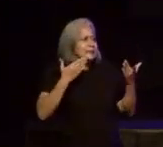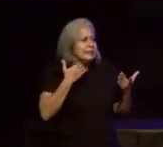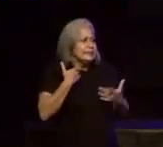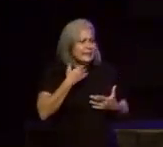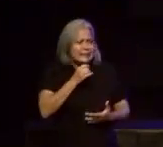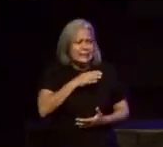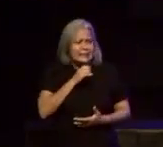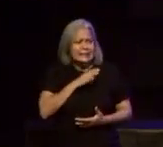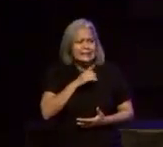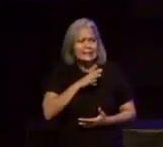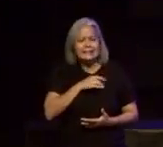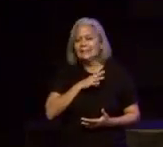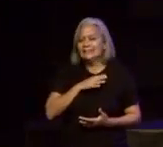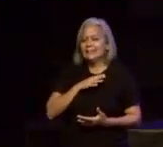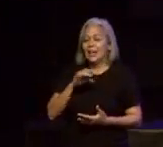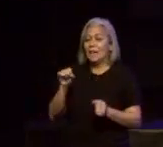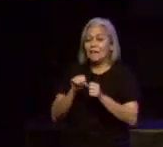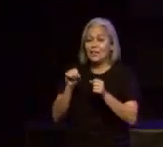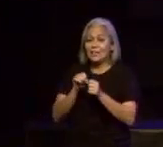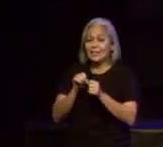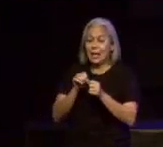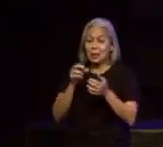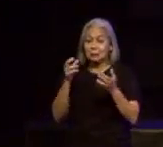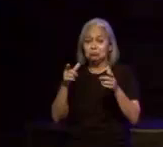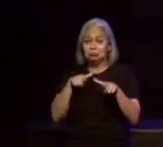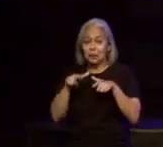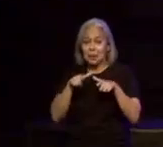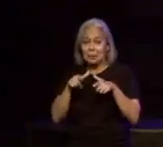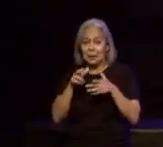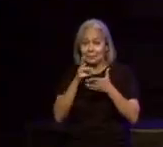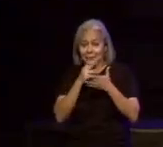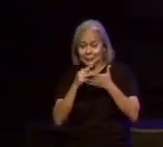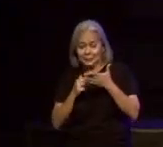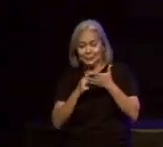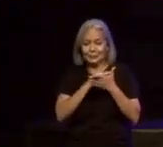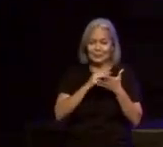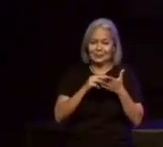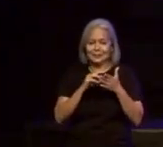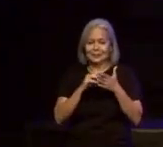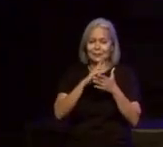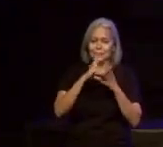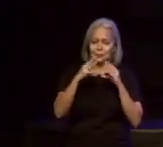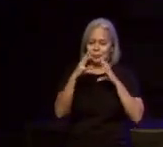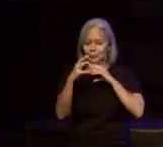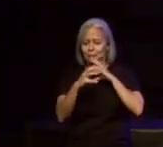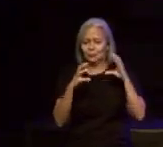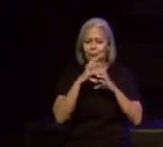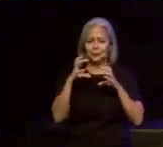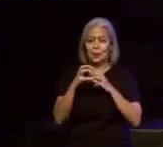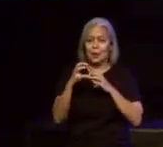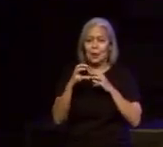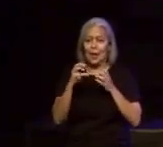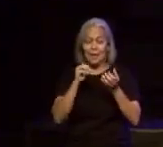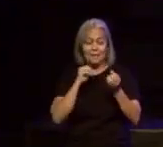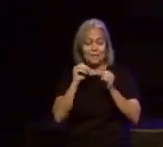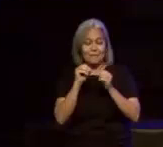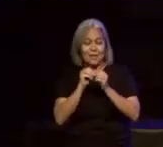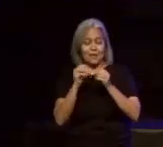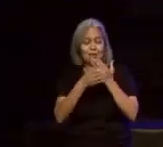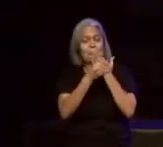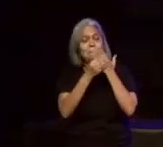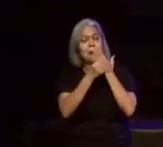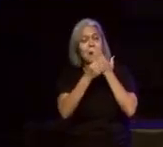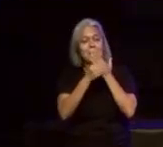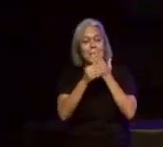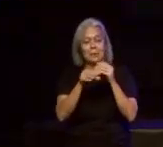aqui da igreja que fez um trabalho muito bonito de arte e eu botei dentro do jarro para dar mais impressão. Eu fiz até os cabelinhos do pé, ficou muito legal.